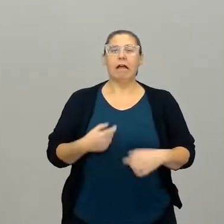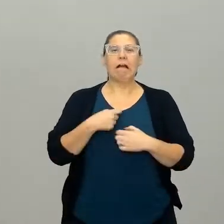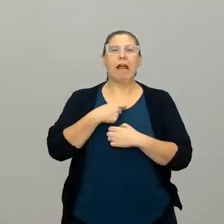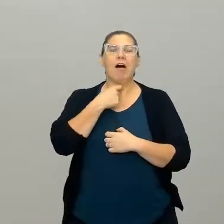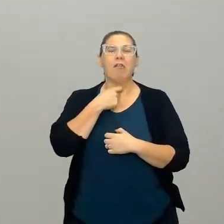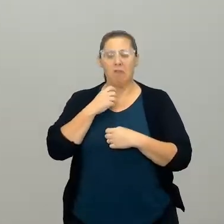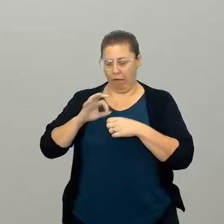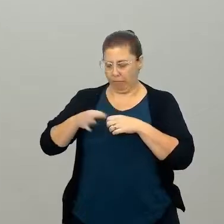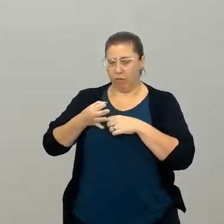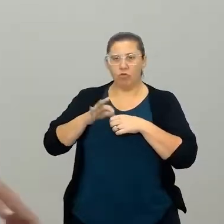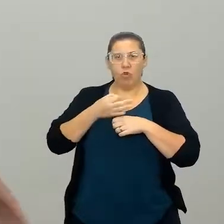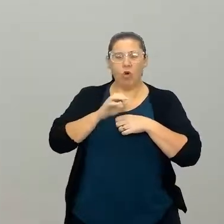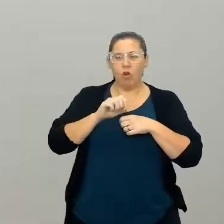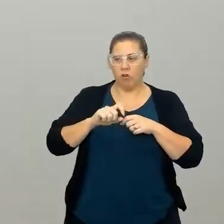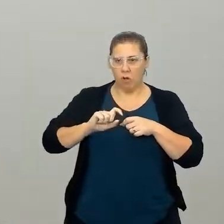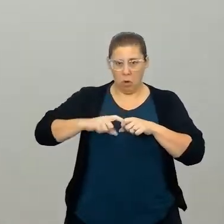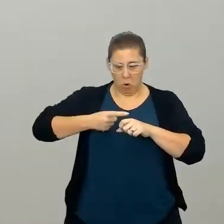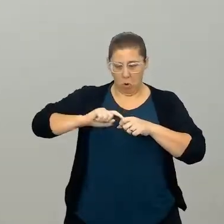coisa horrível.